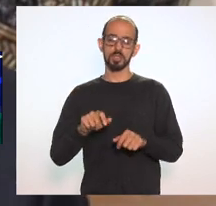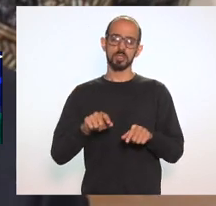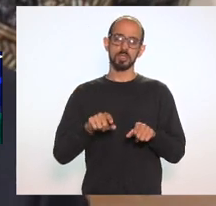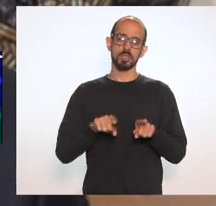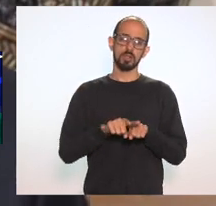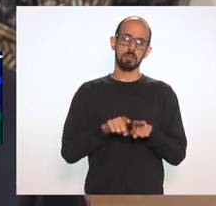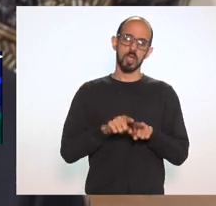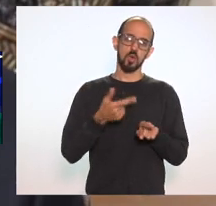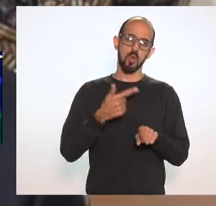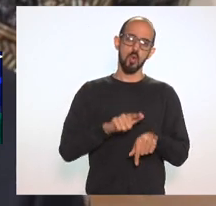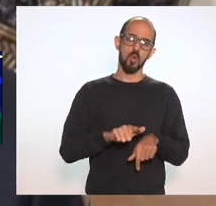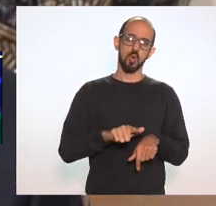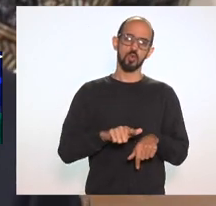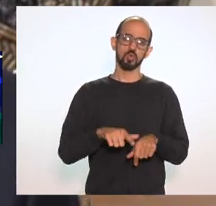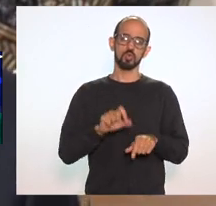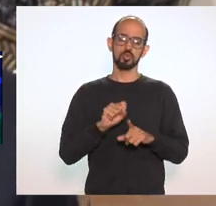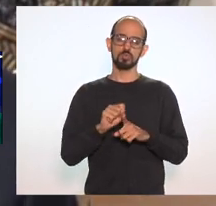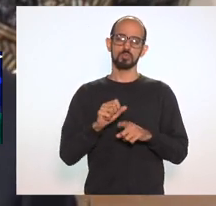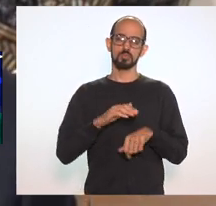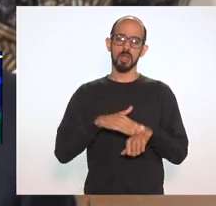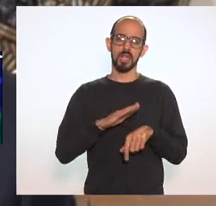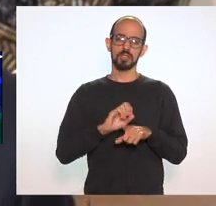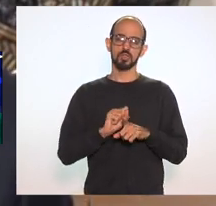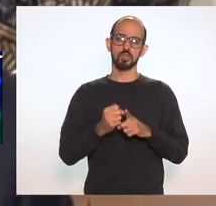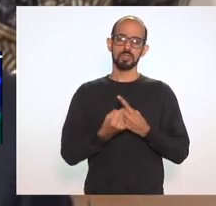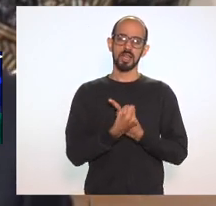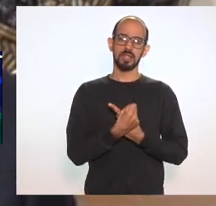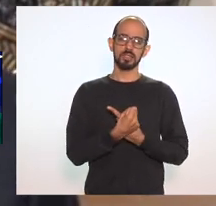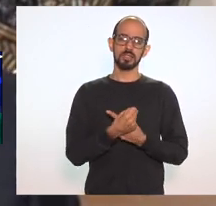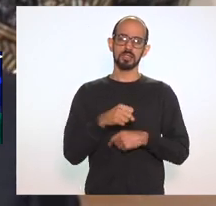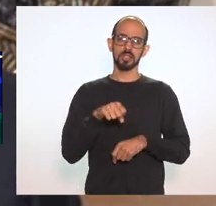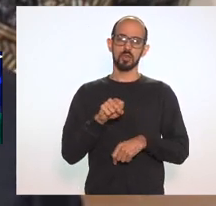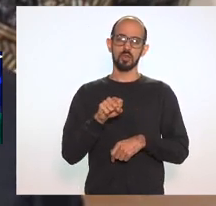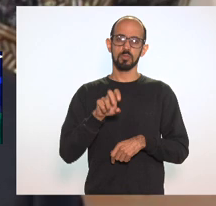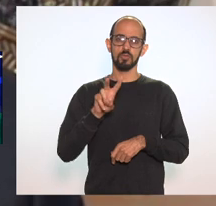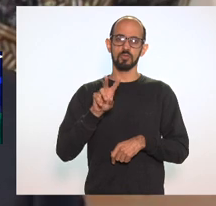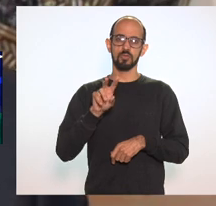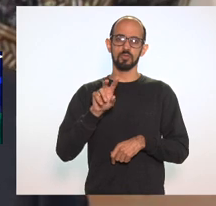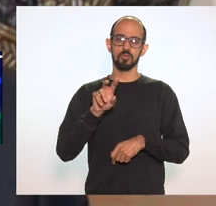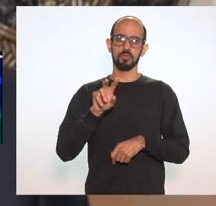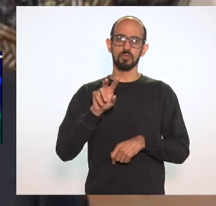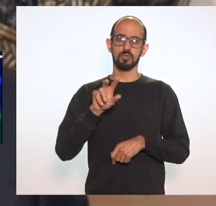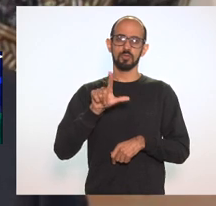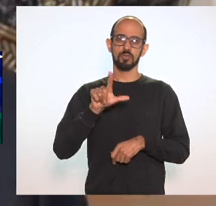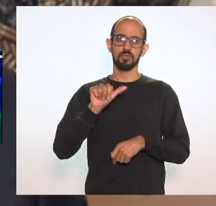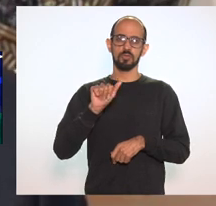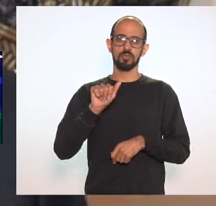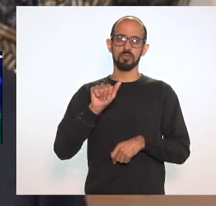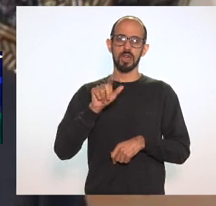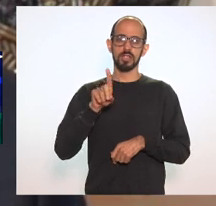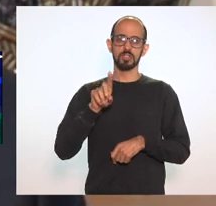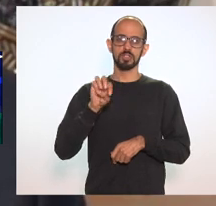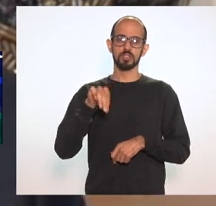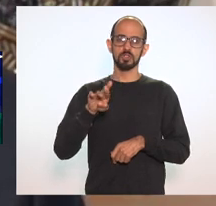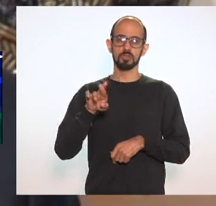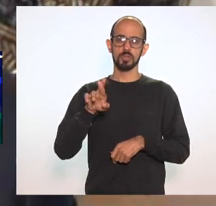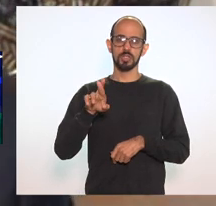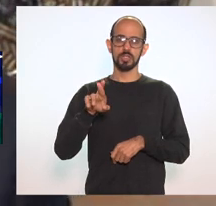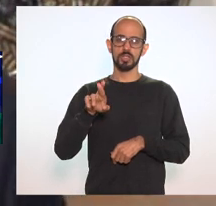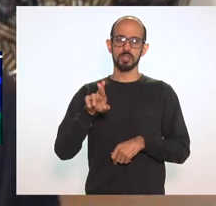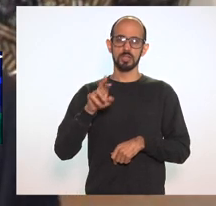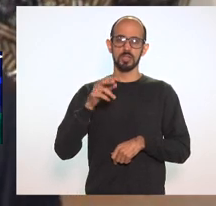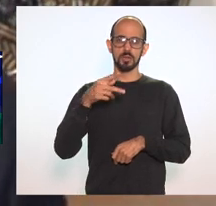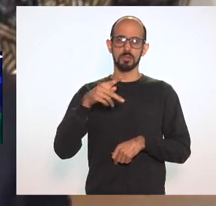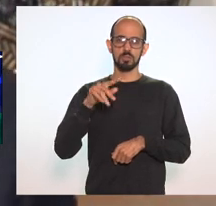mais socialista como vadimir Putin como o